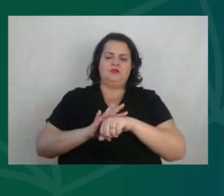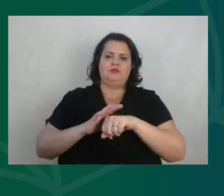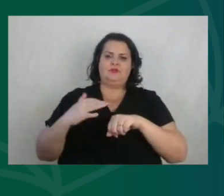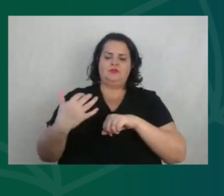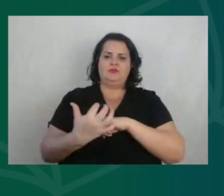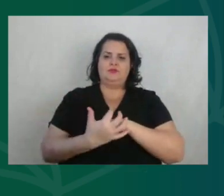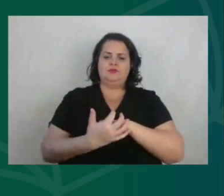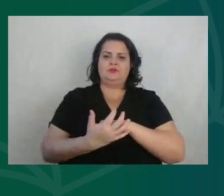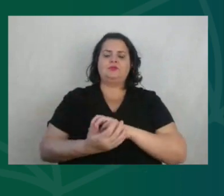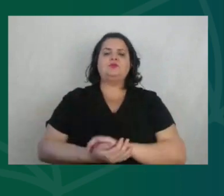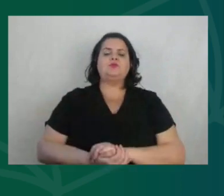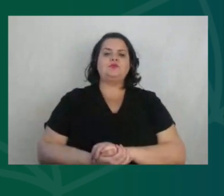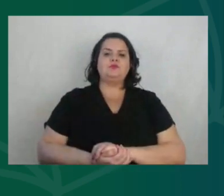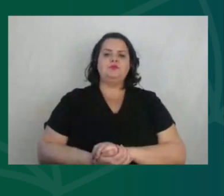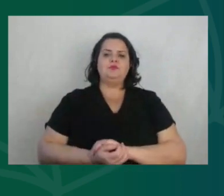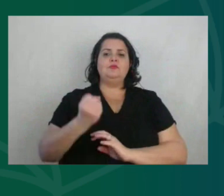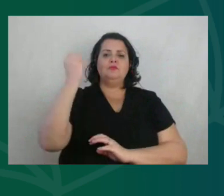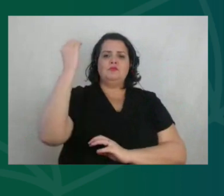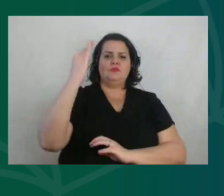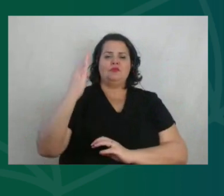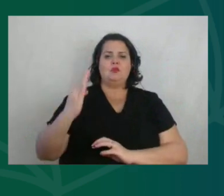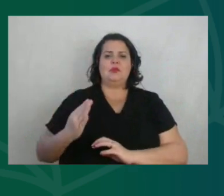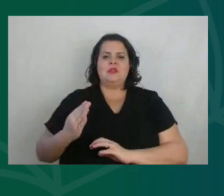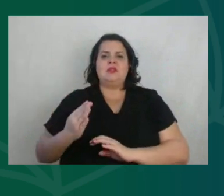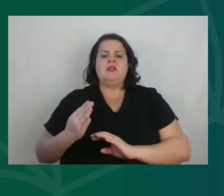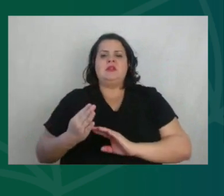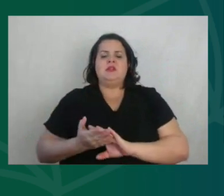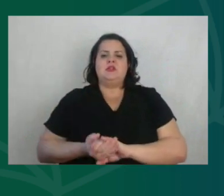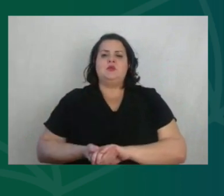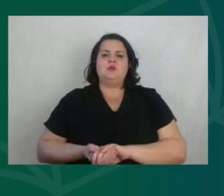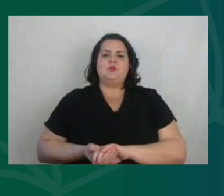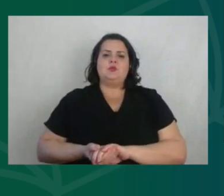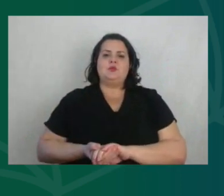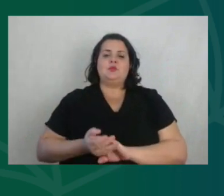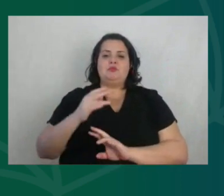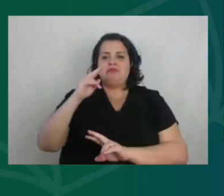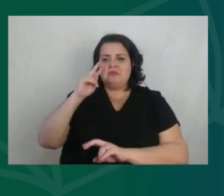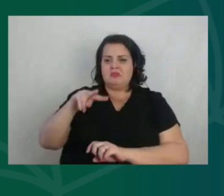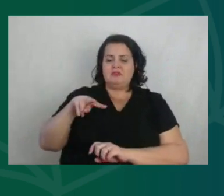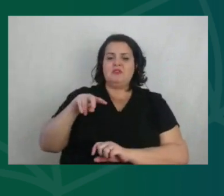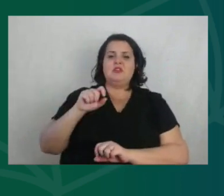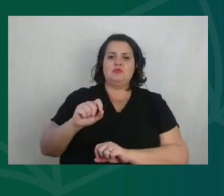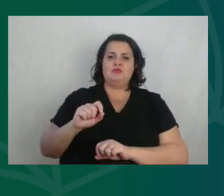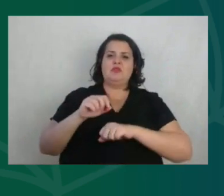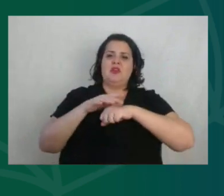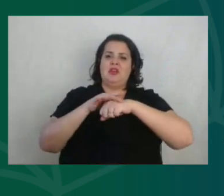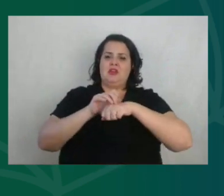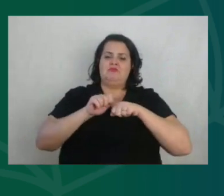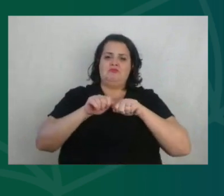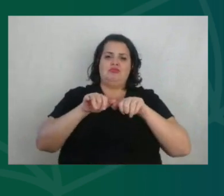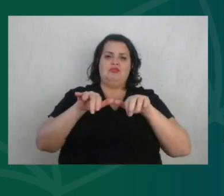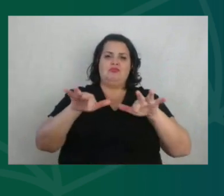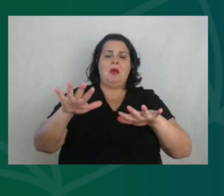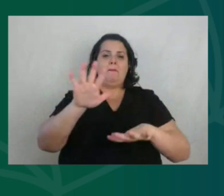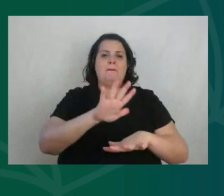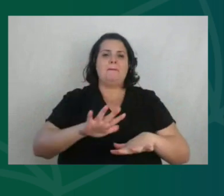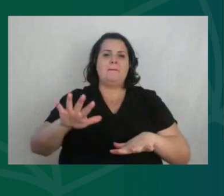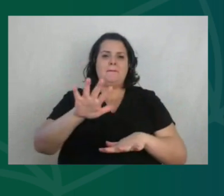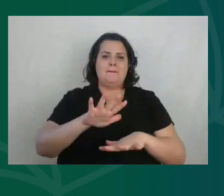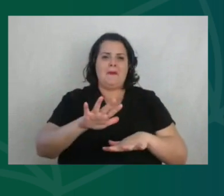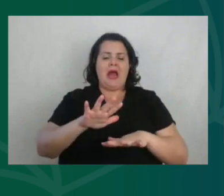No Brasil, a epidemia se concentra principalmente na região sudeste, no início do